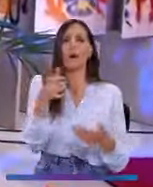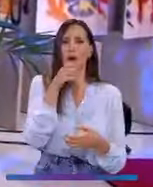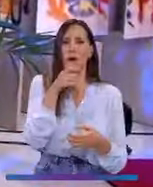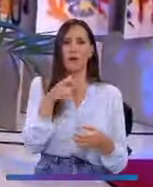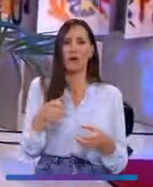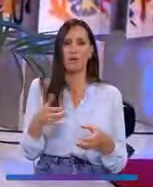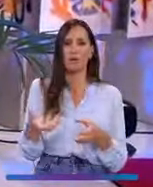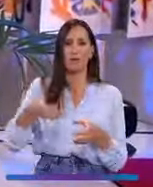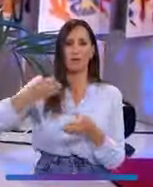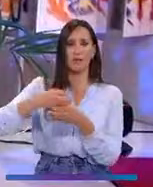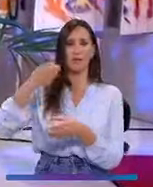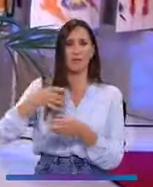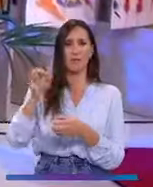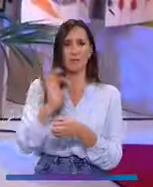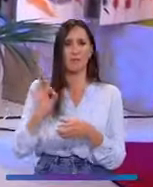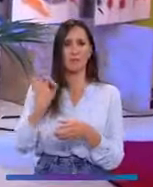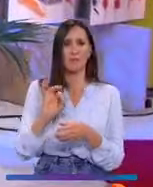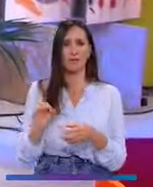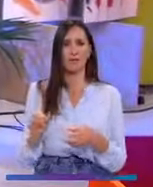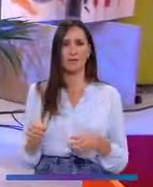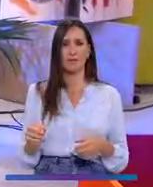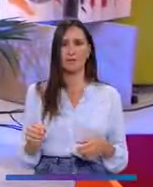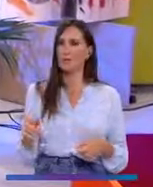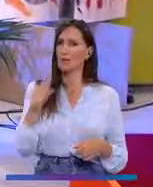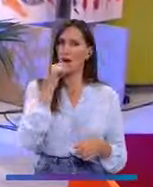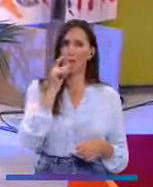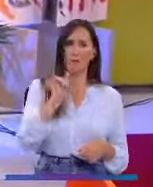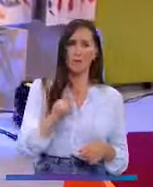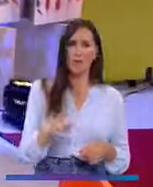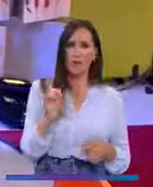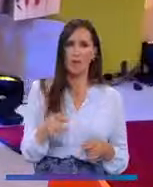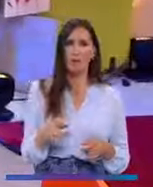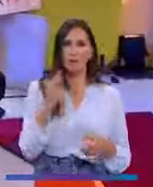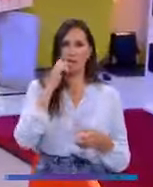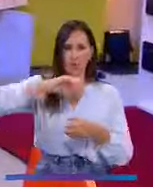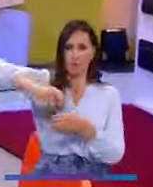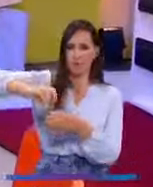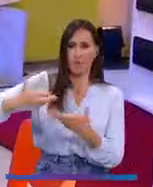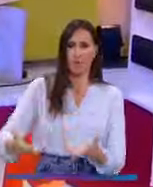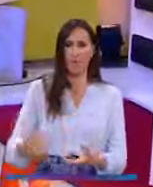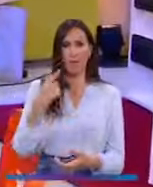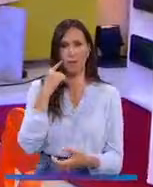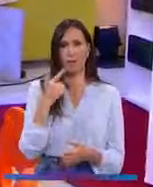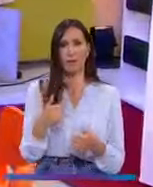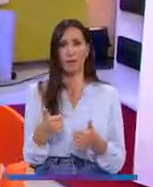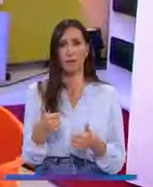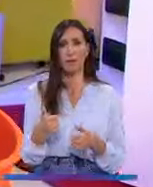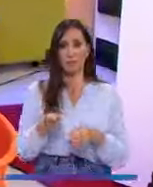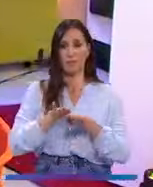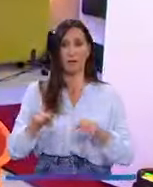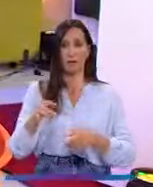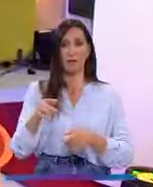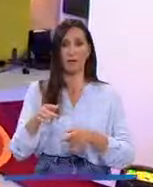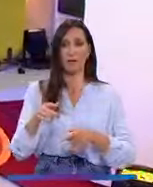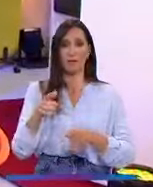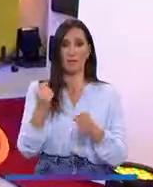eu tirei daqui desta garrafa. Mas está amarela. Mas está aqui. Isso não é água. É, então não tens que abrir agora mesmo. Ainda bem que não está atrás de nenhum balcão. A